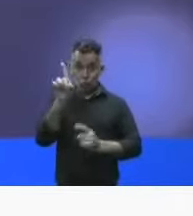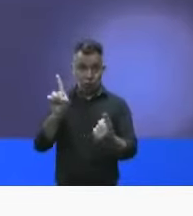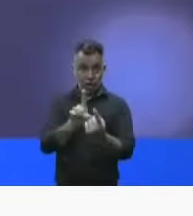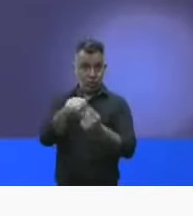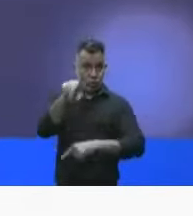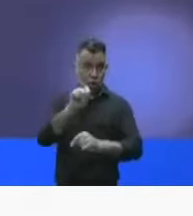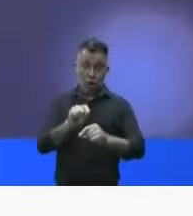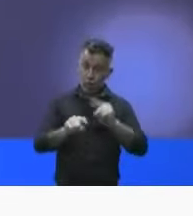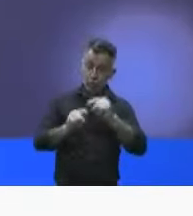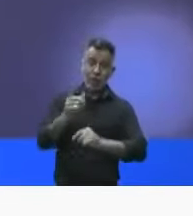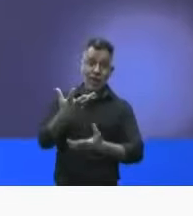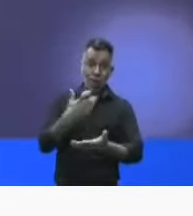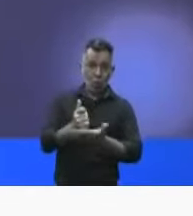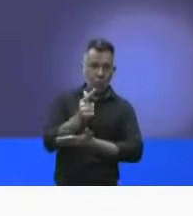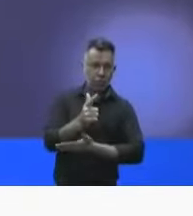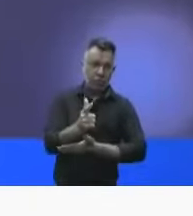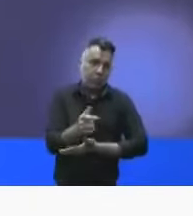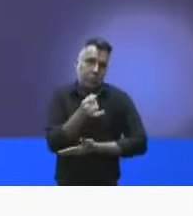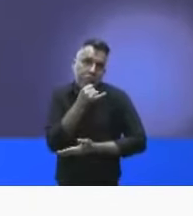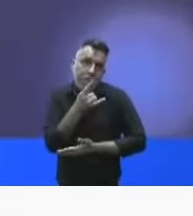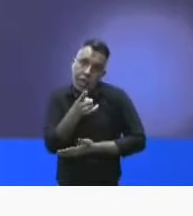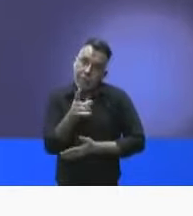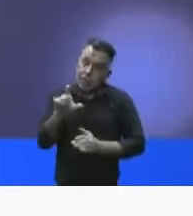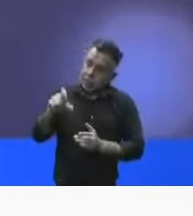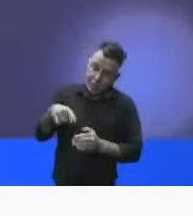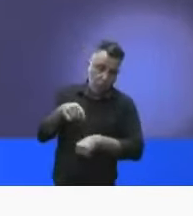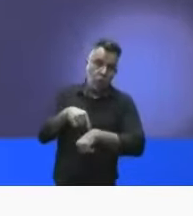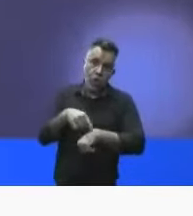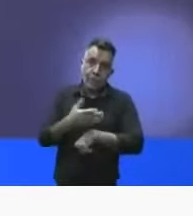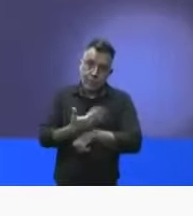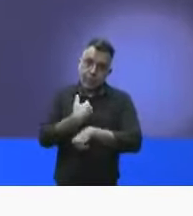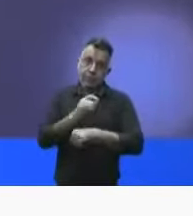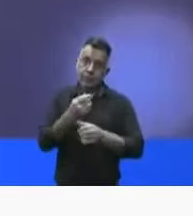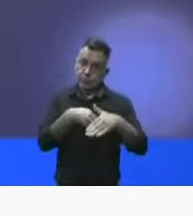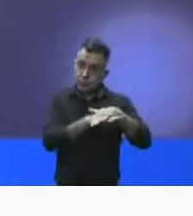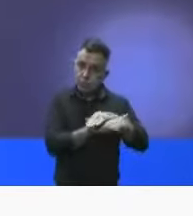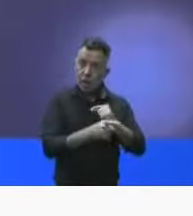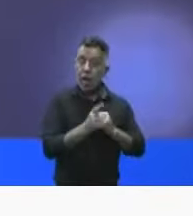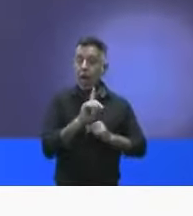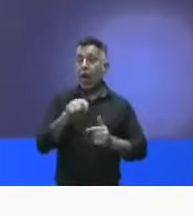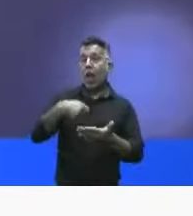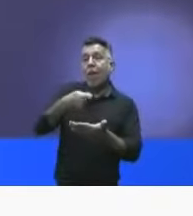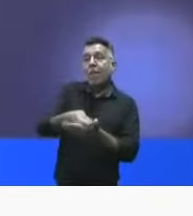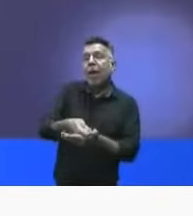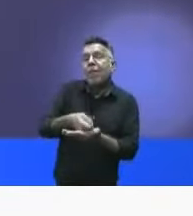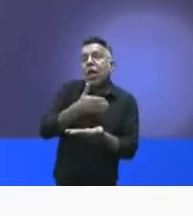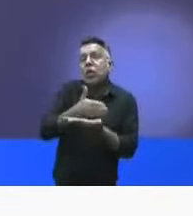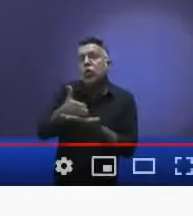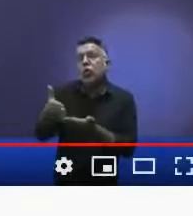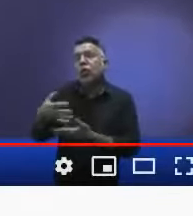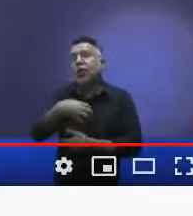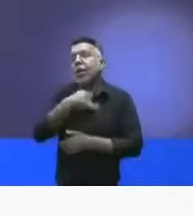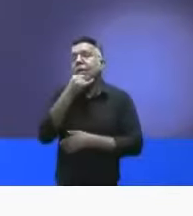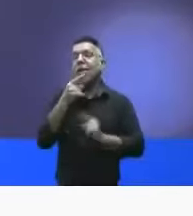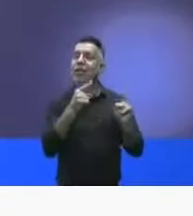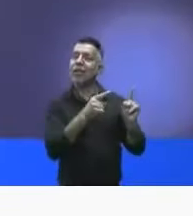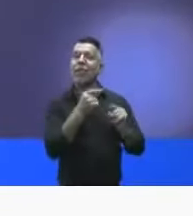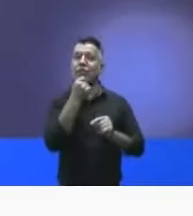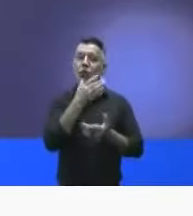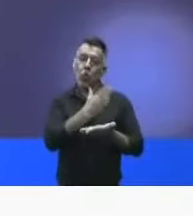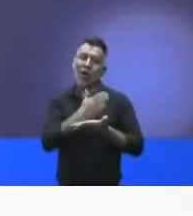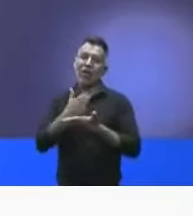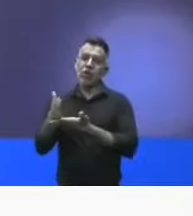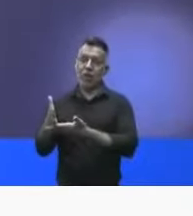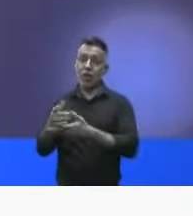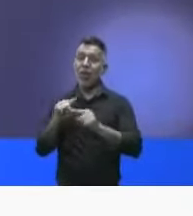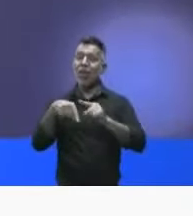produto que deseja comprar, de acordo com o saldo disponível em sua conta, escolhe a forma de pagamento. Nesse exemplo, foi com o